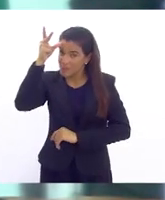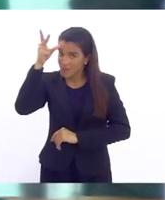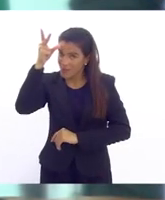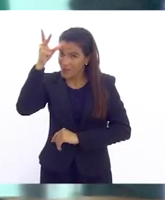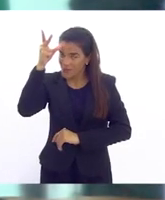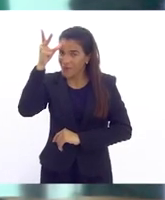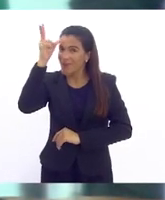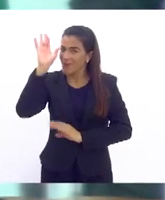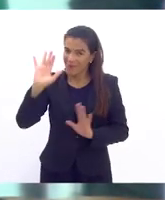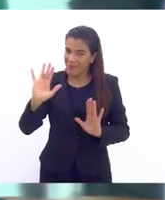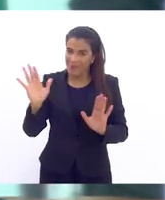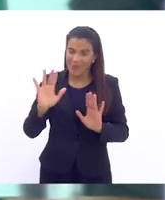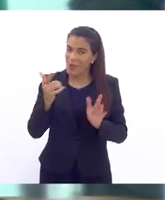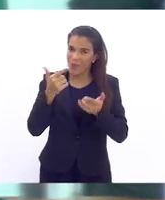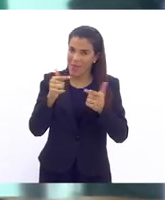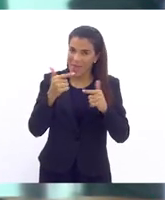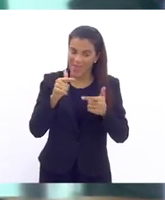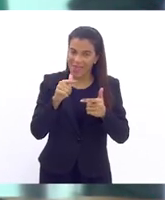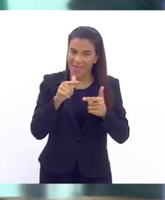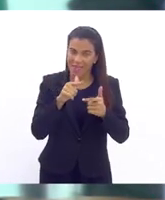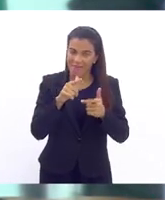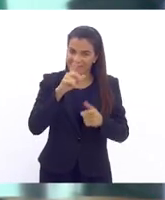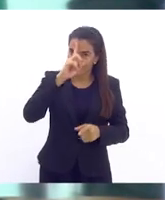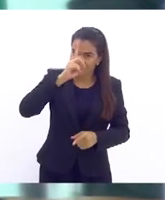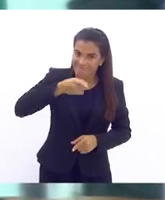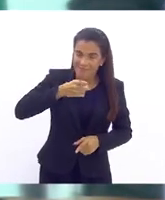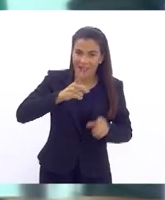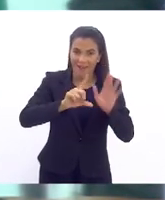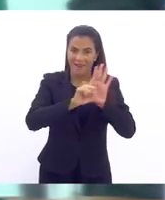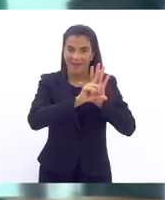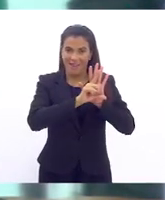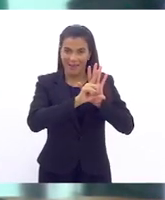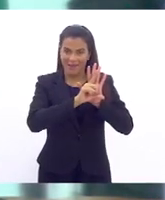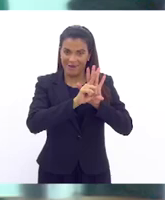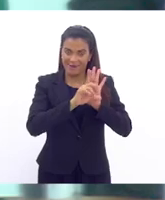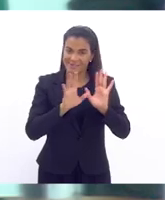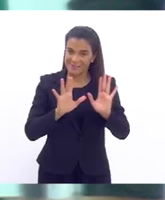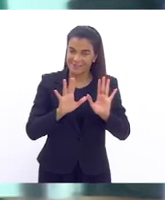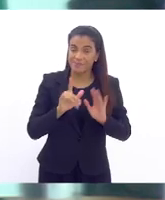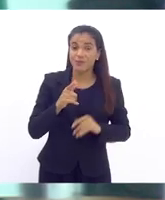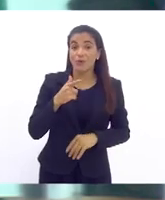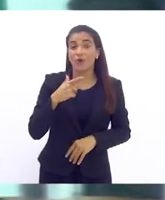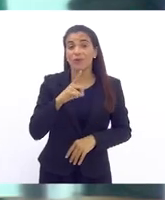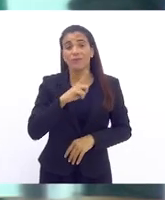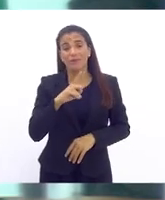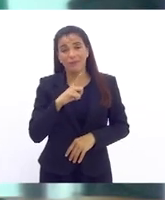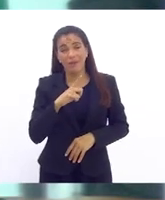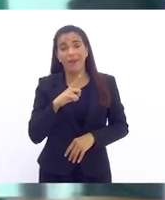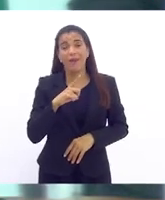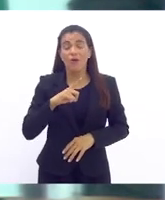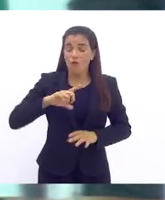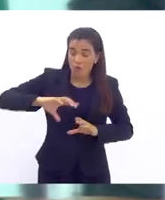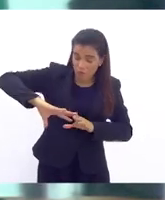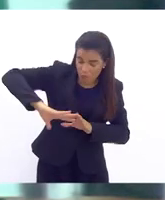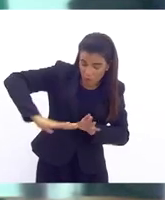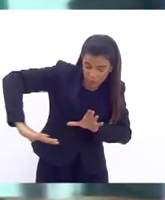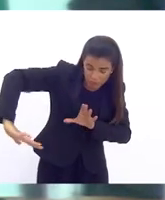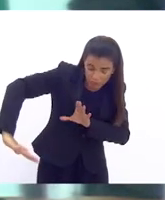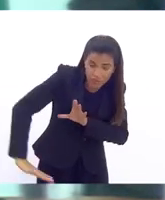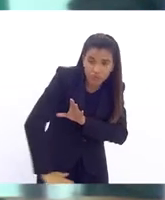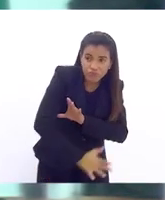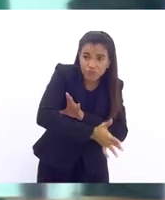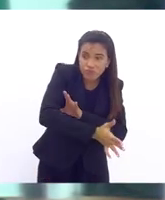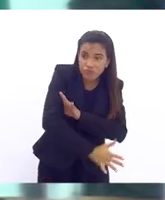licenciamento isso não tem previsão legal de a rima quando você tem um fundo é